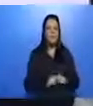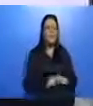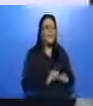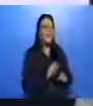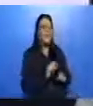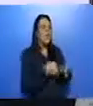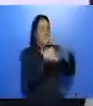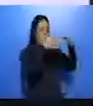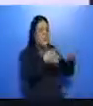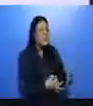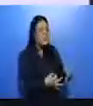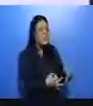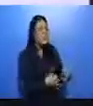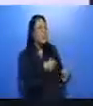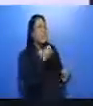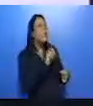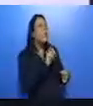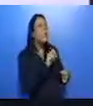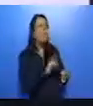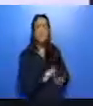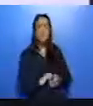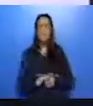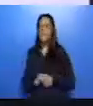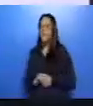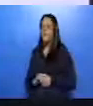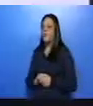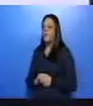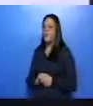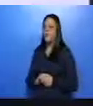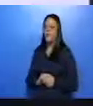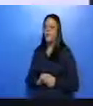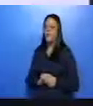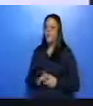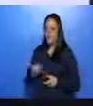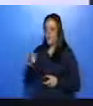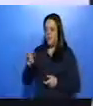verbo que é o ser, e na segunda, virá, que é o vir.